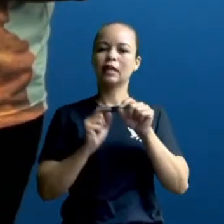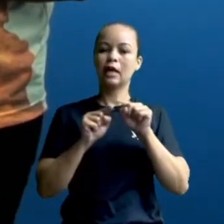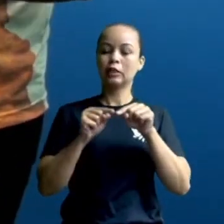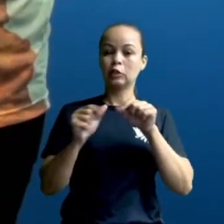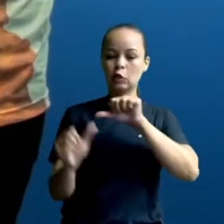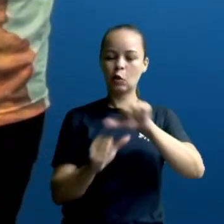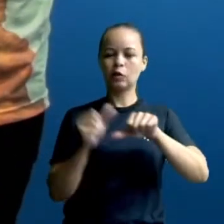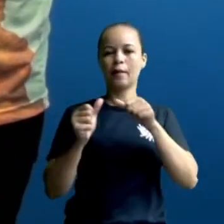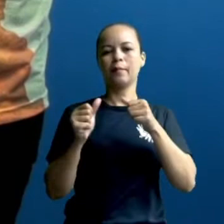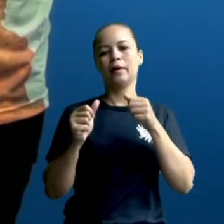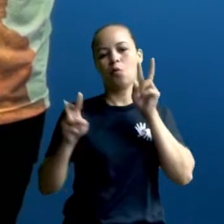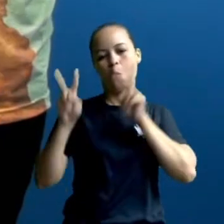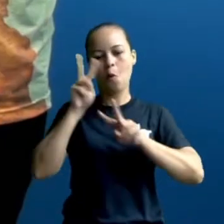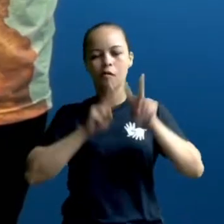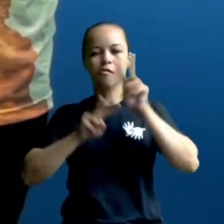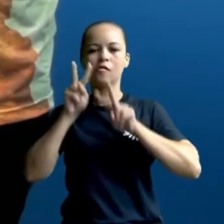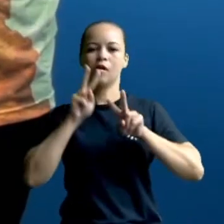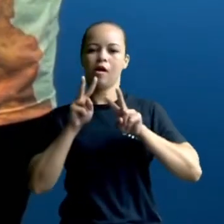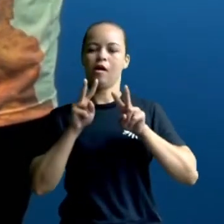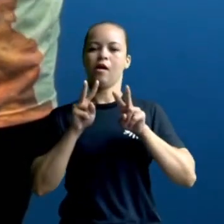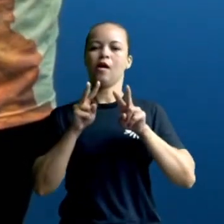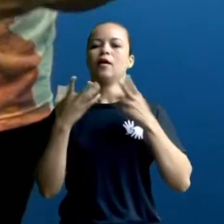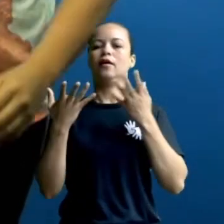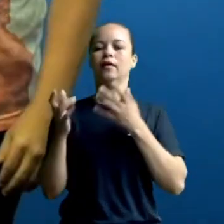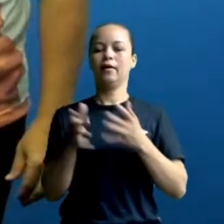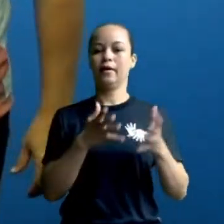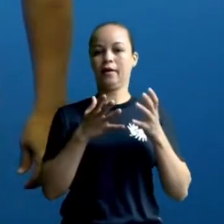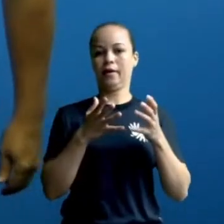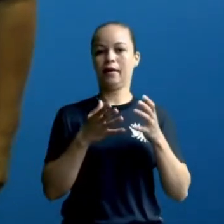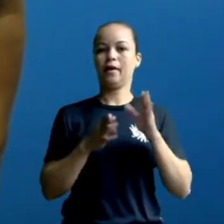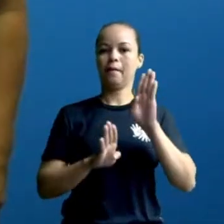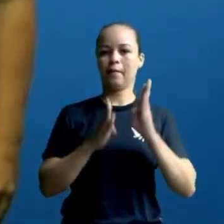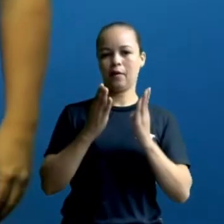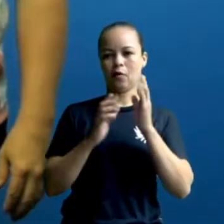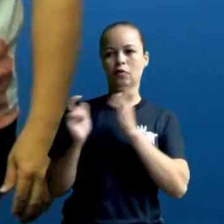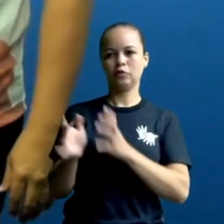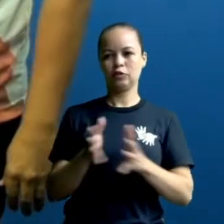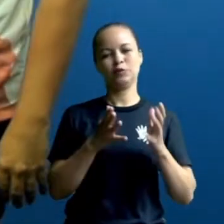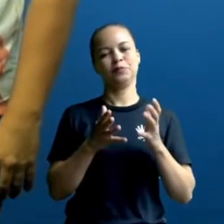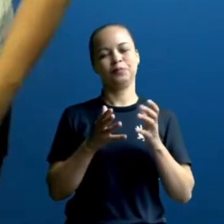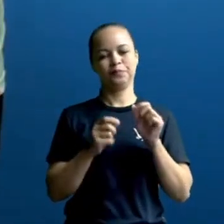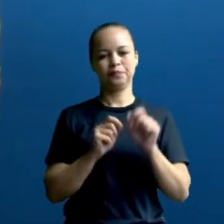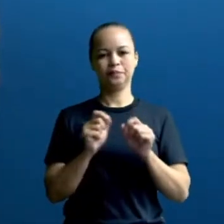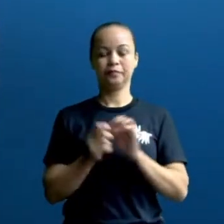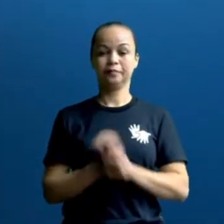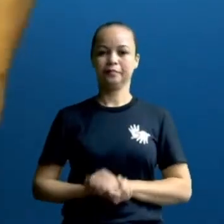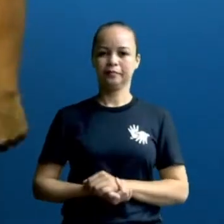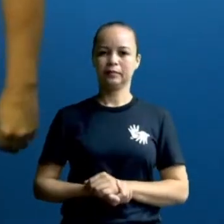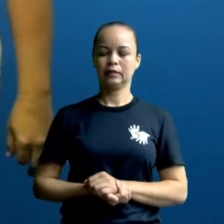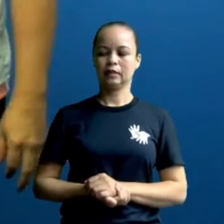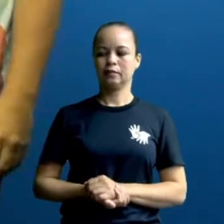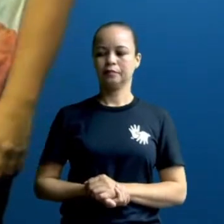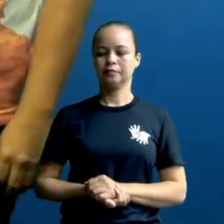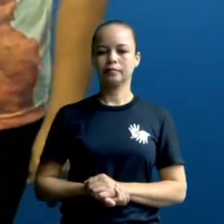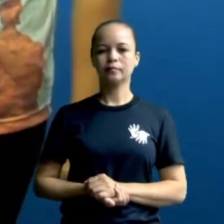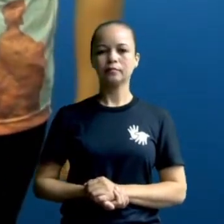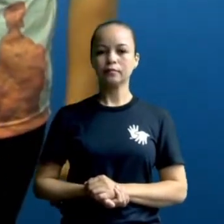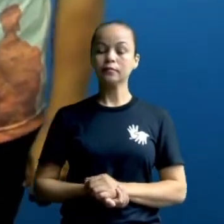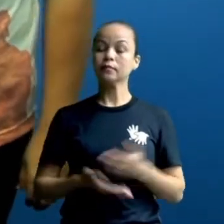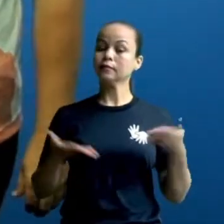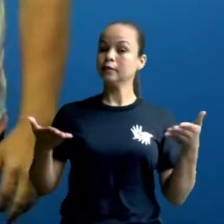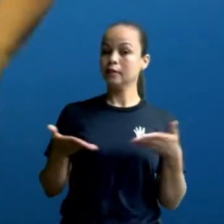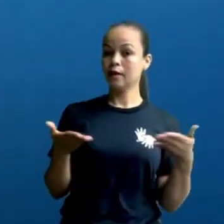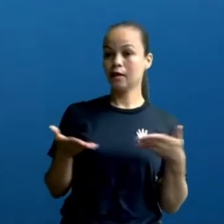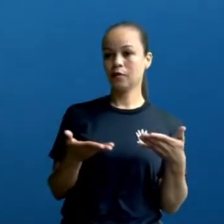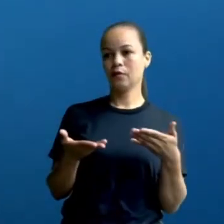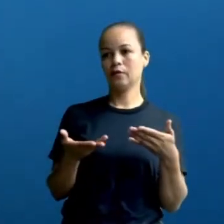fofa. Momento filosófico da nossa aula. Por favor, produção, vamos para o nosso próximo slide, para que a gente não perca tempo. E